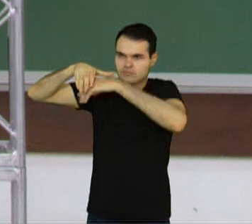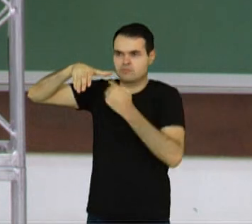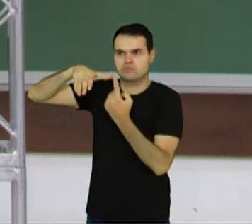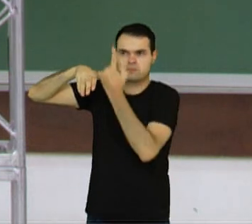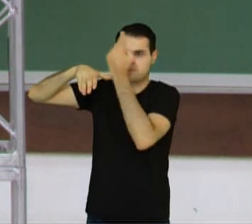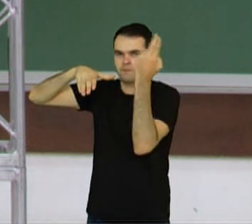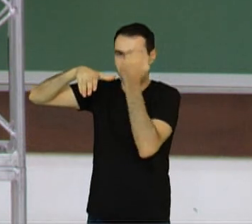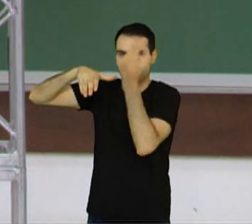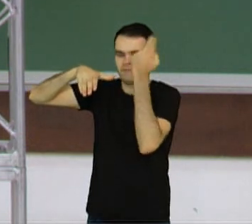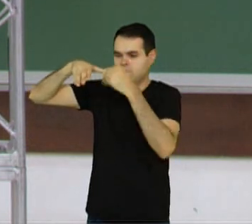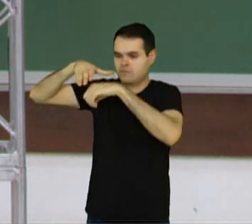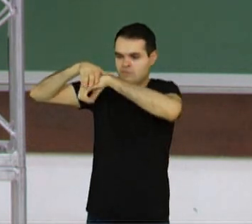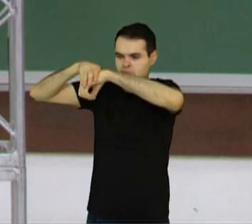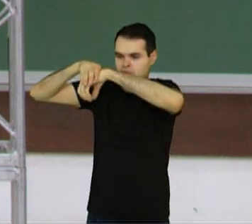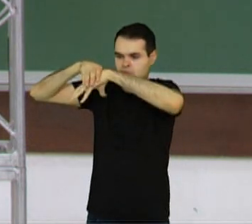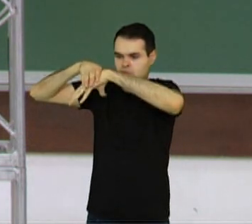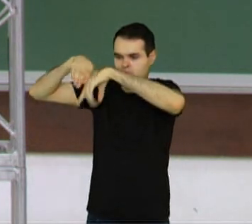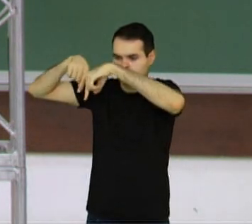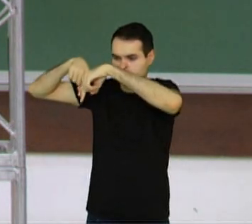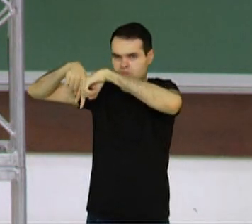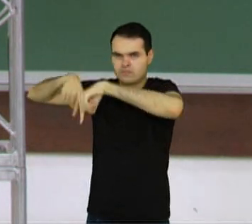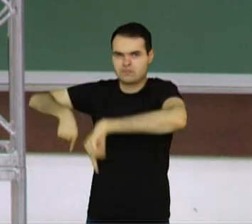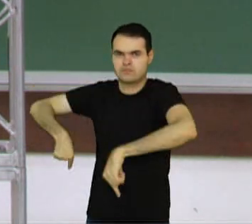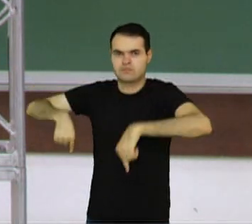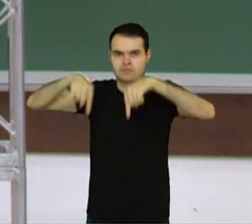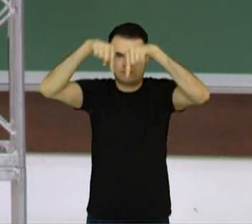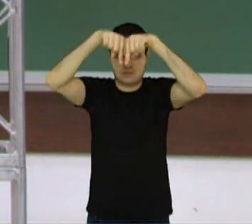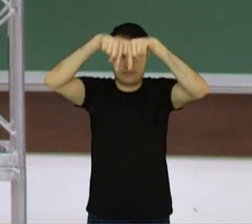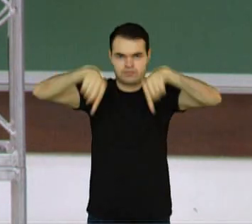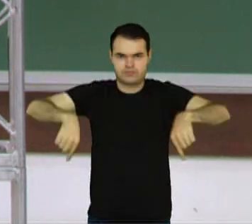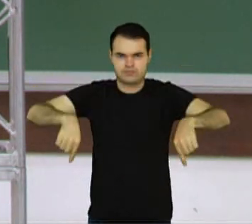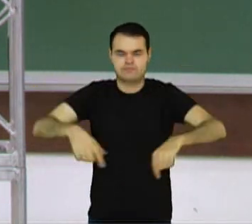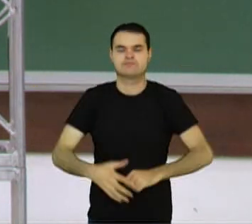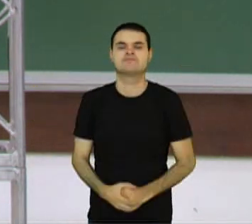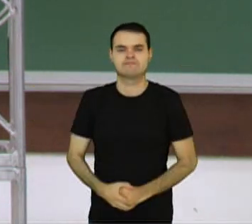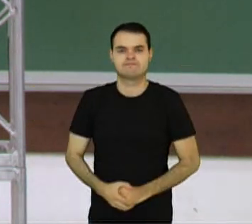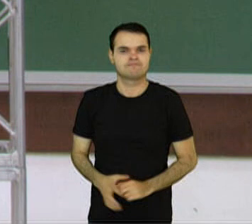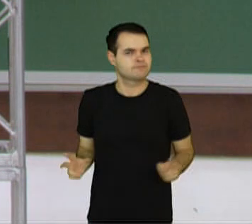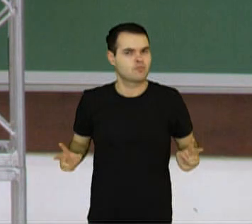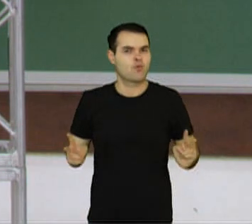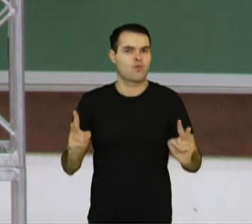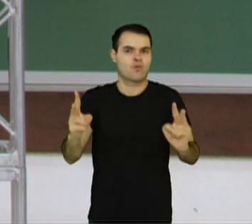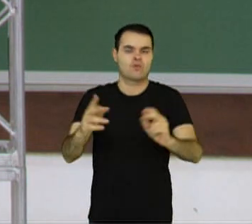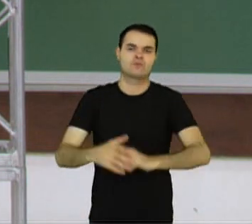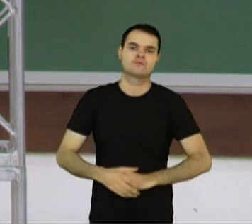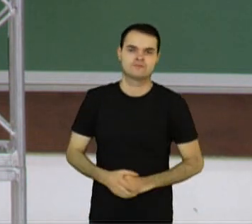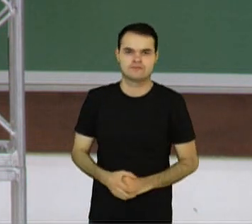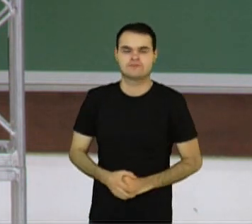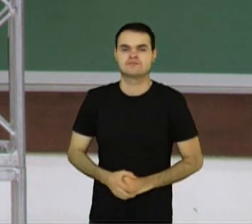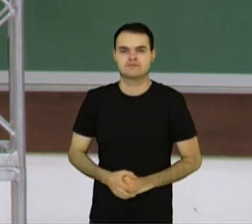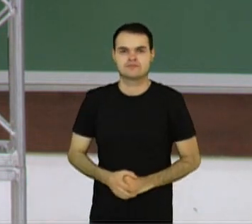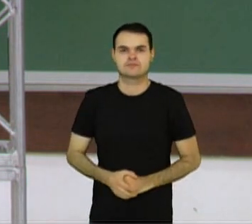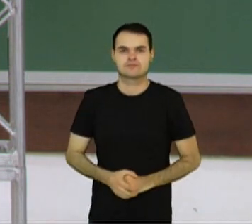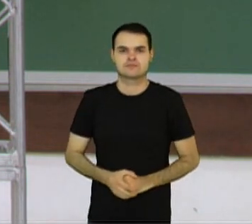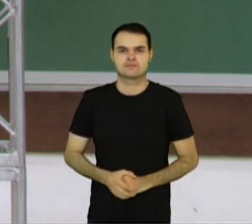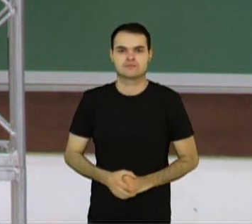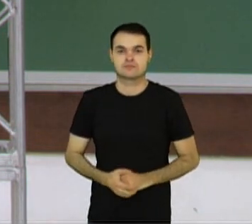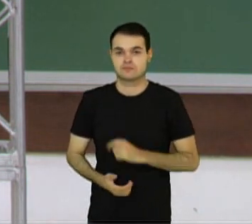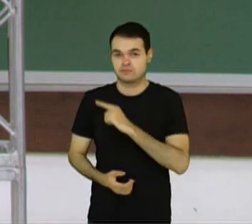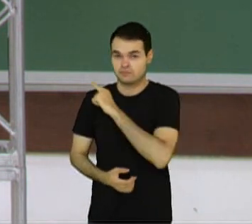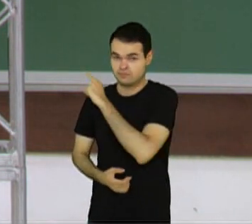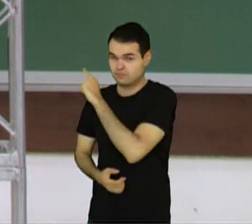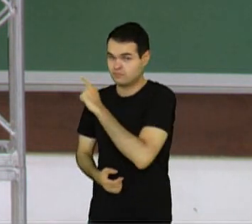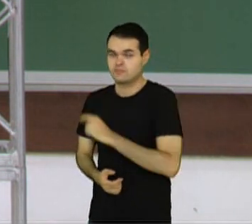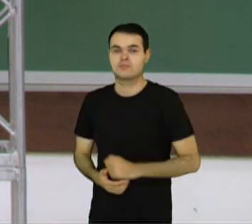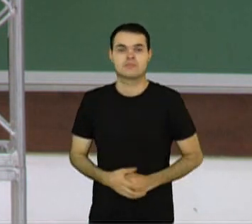esse aspecto desse cone luminoso para estar iluminando aquela região do chão, ok? Vamos avançar um pouquinho aqui nas nossas imagens.